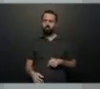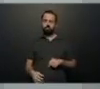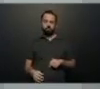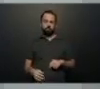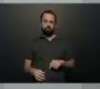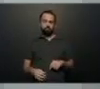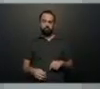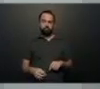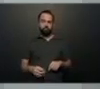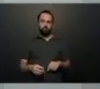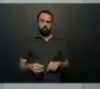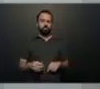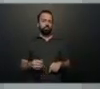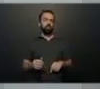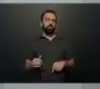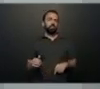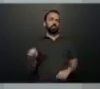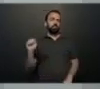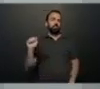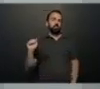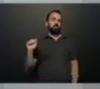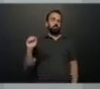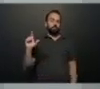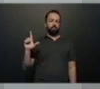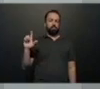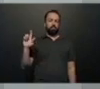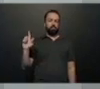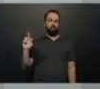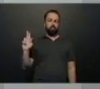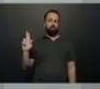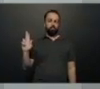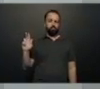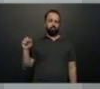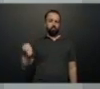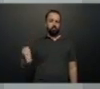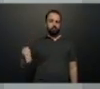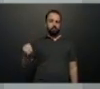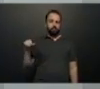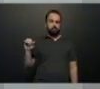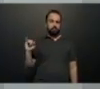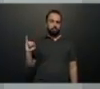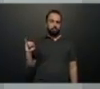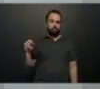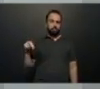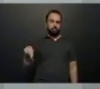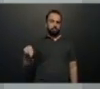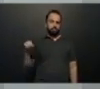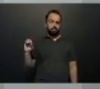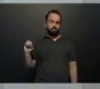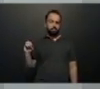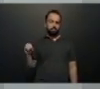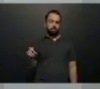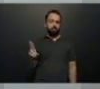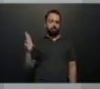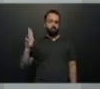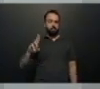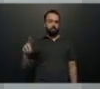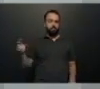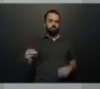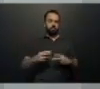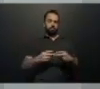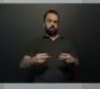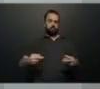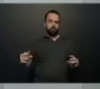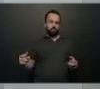de alumínio, depois de transformadas, podem ser utilizadas nas indústrias automotivas, de